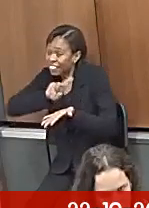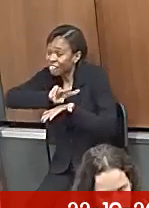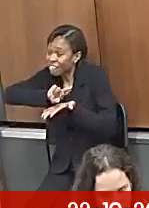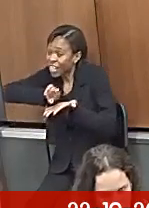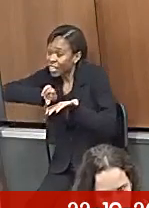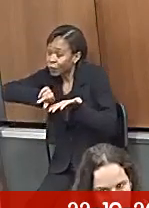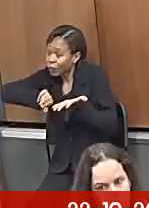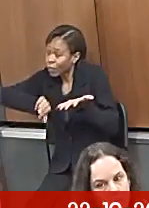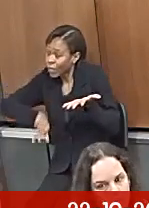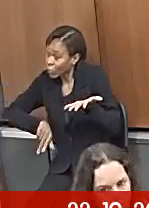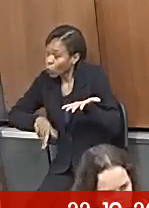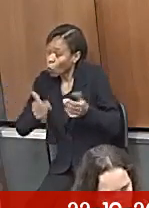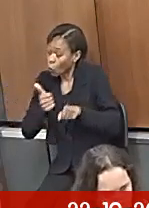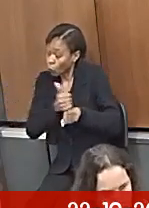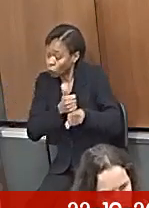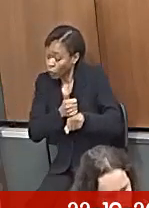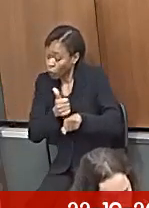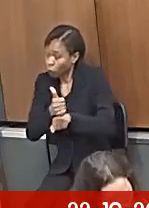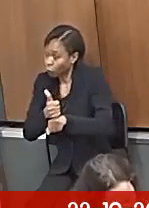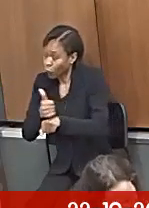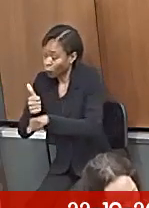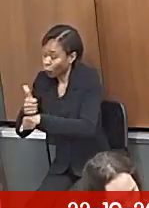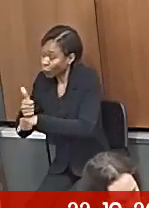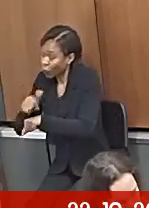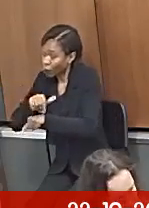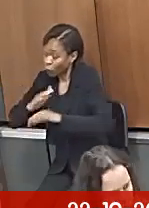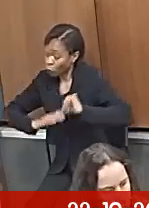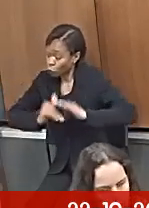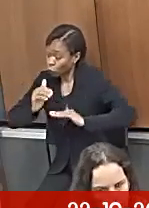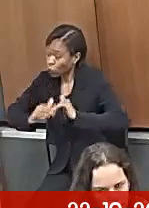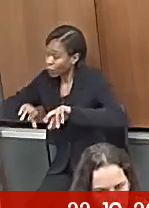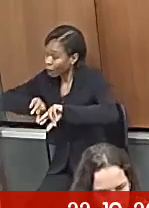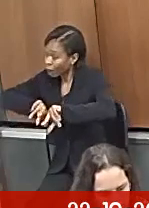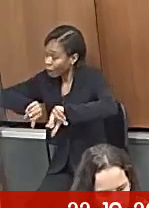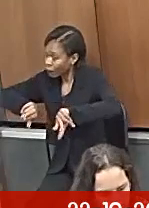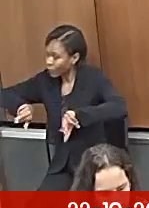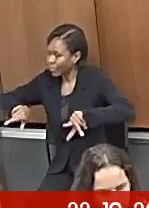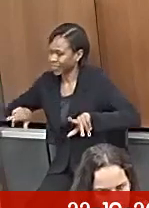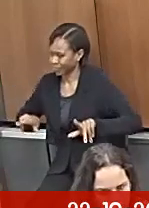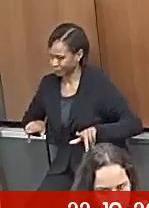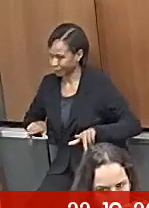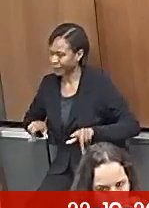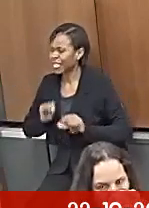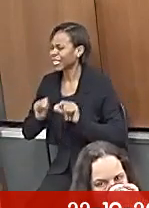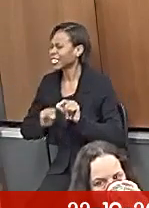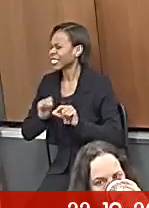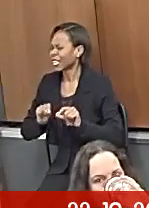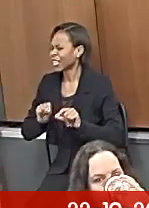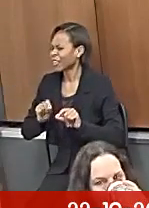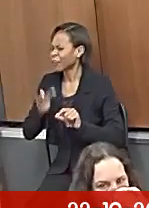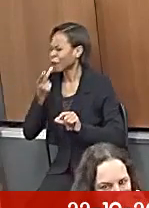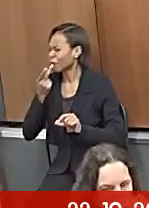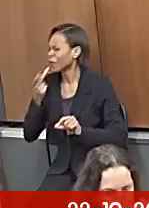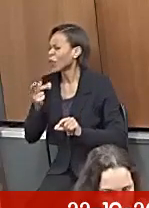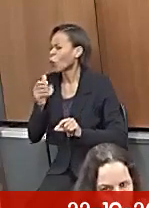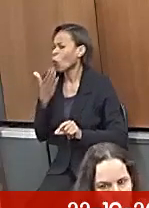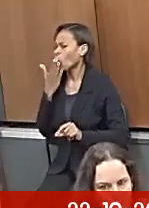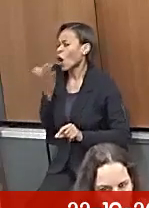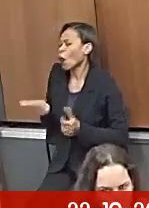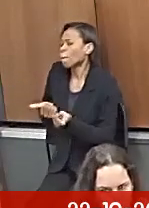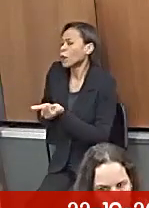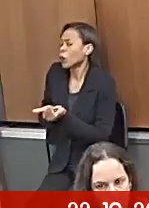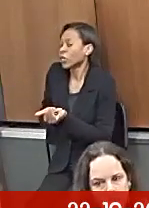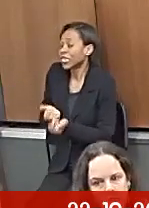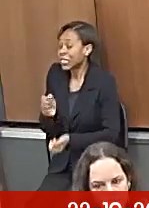com profissionais distintos. Quem dita qual apoio é a necessidade do